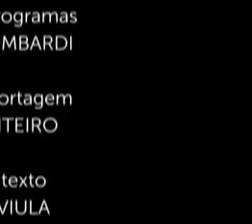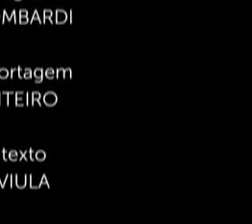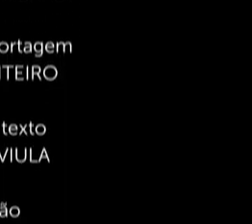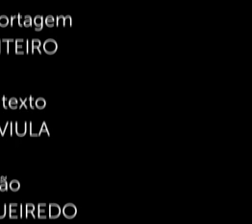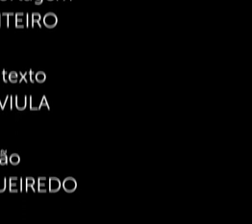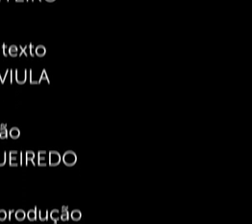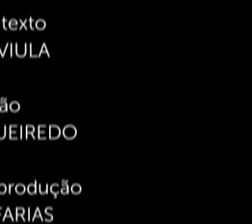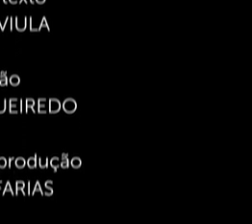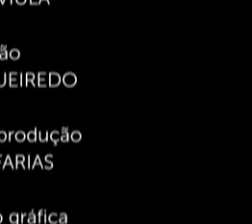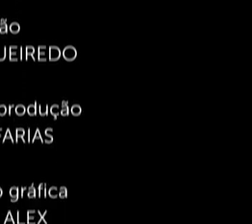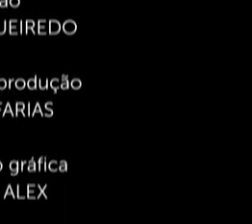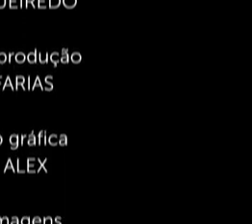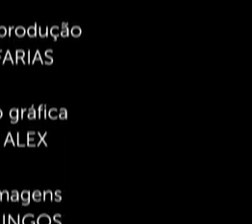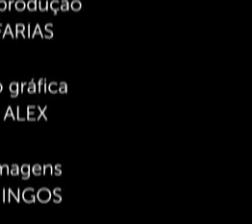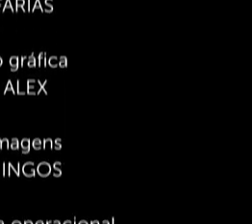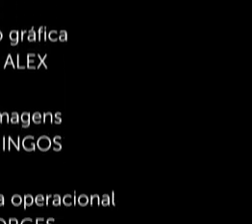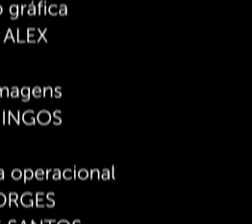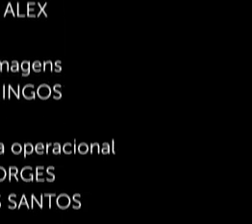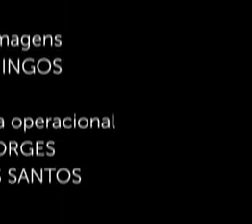Música